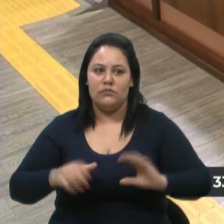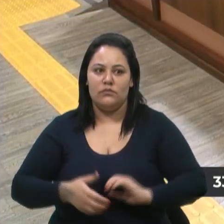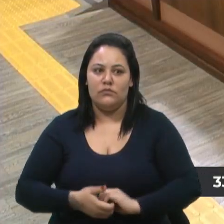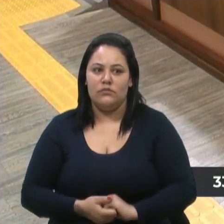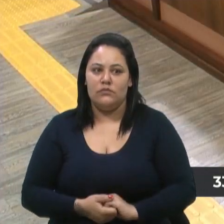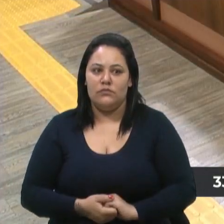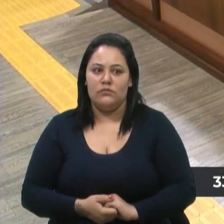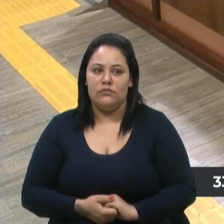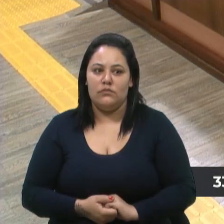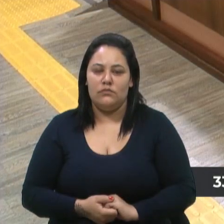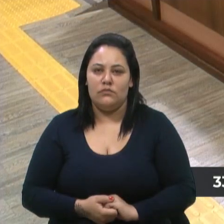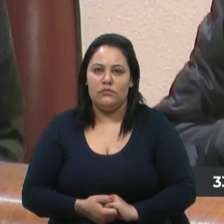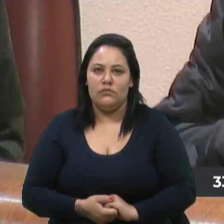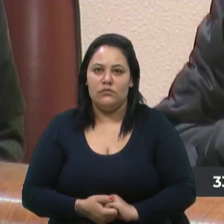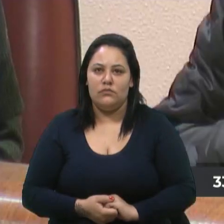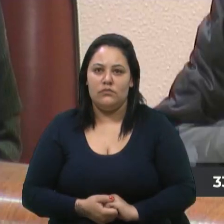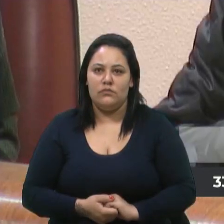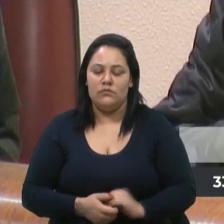Requerimento